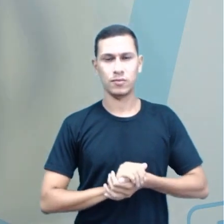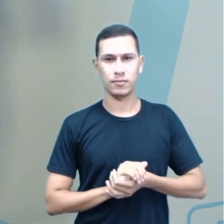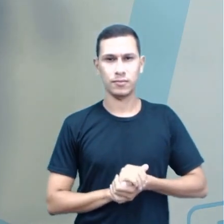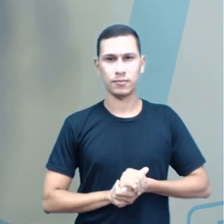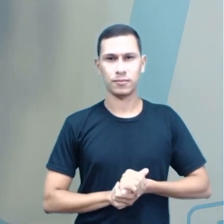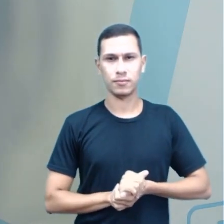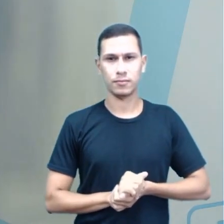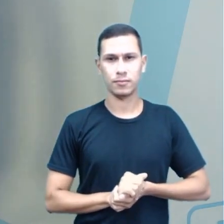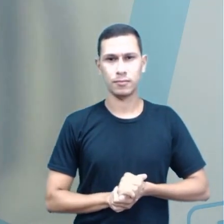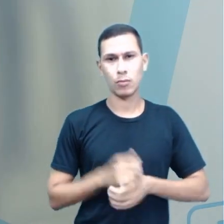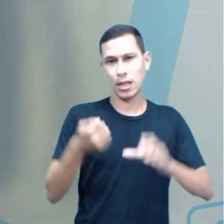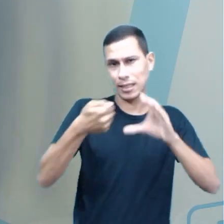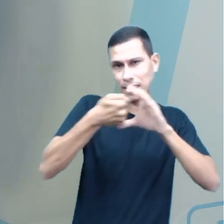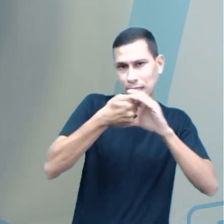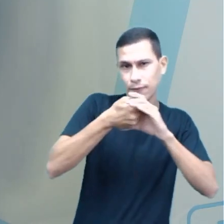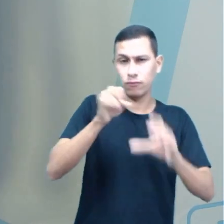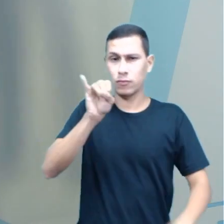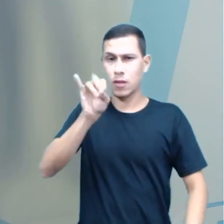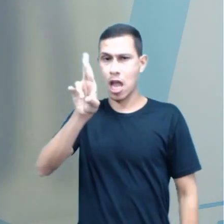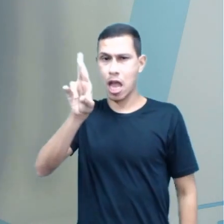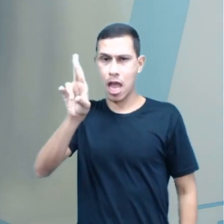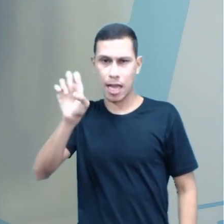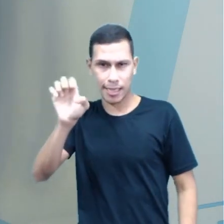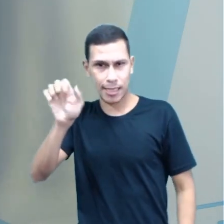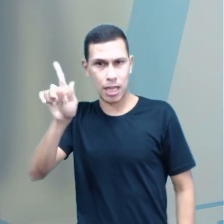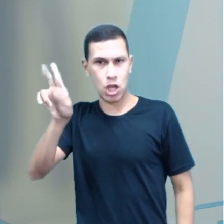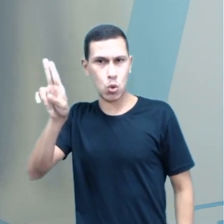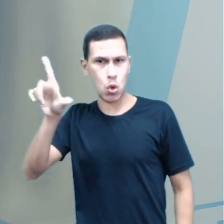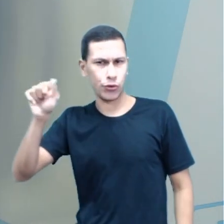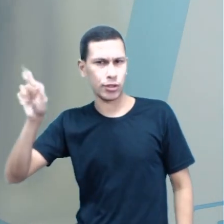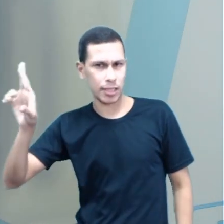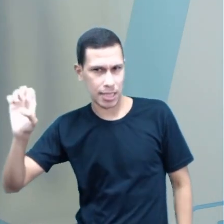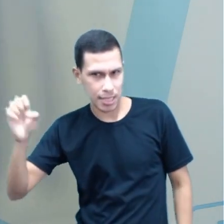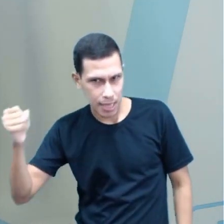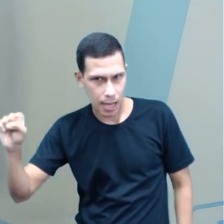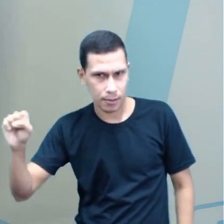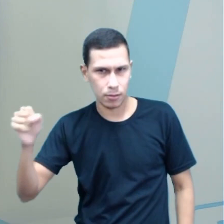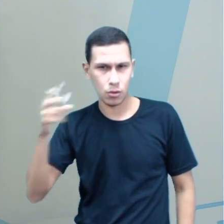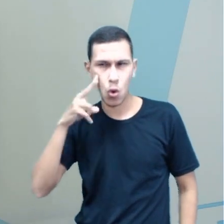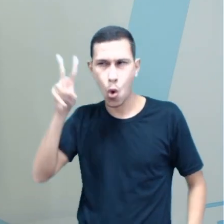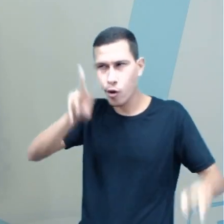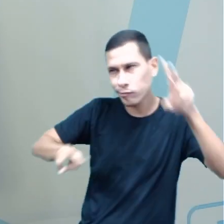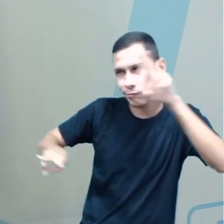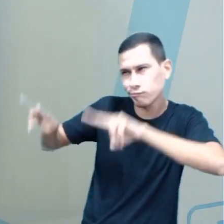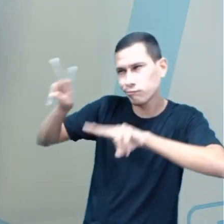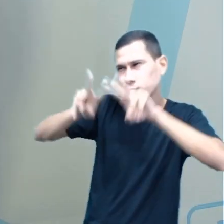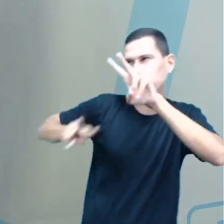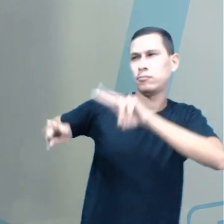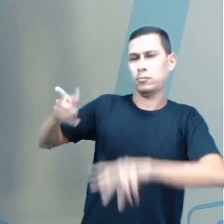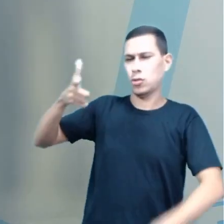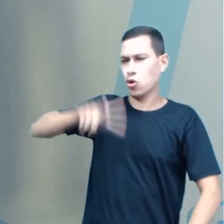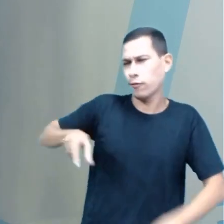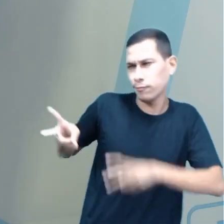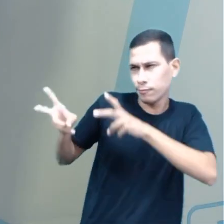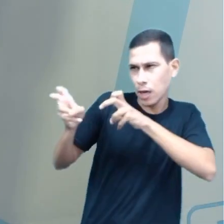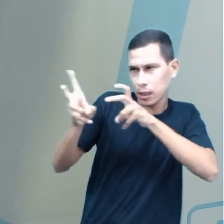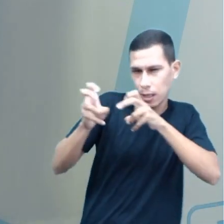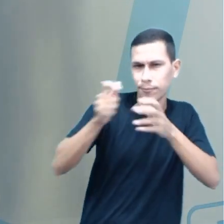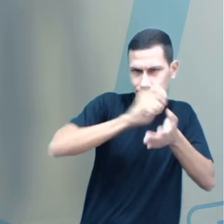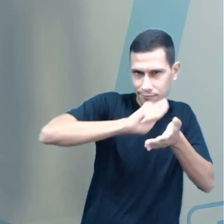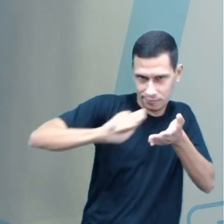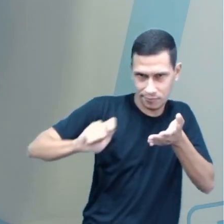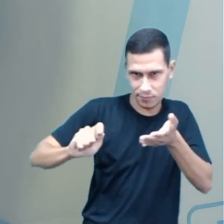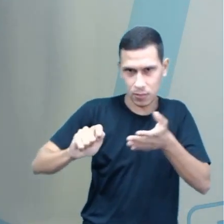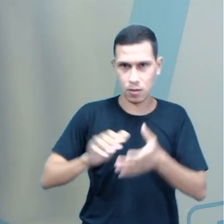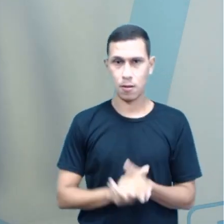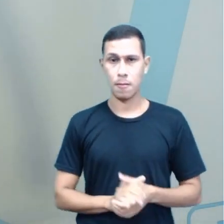certo? Adjetivos irregulares. Vamos dar uma olhadinha novamente aqui nesse exercício, certo? Temos